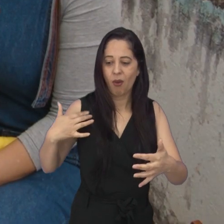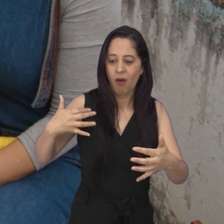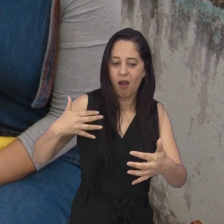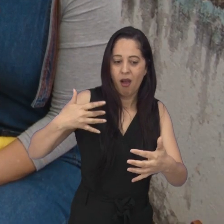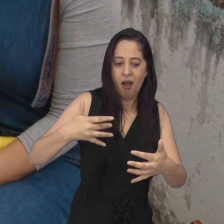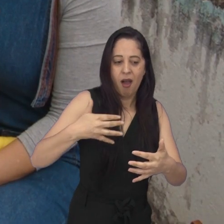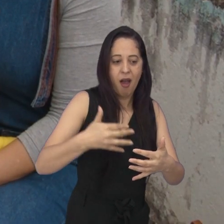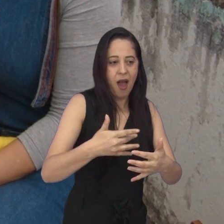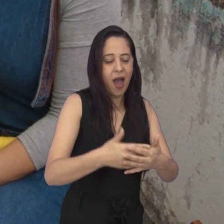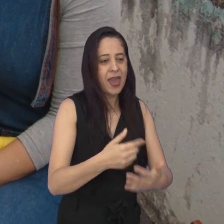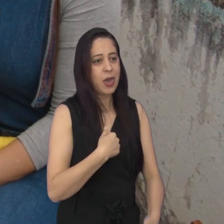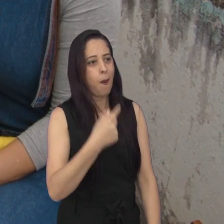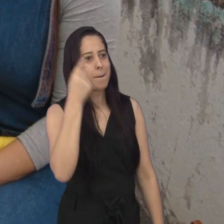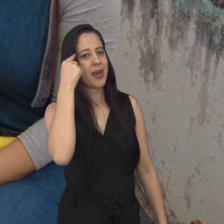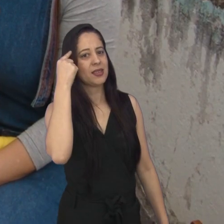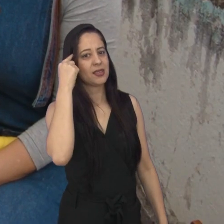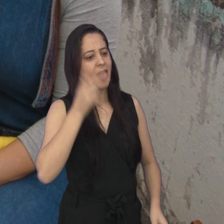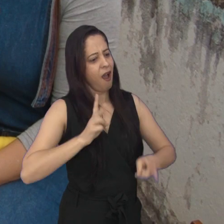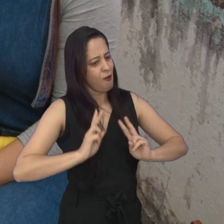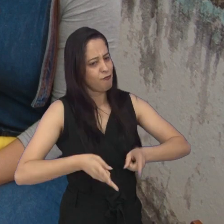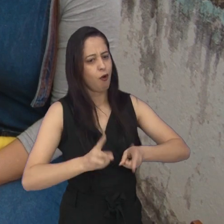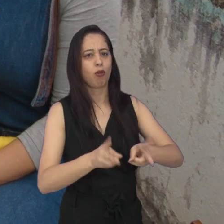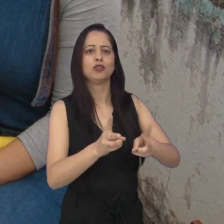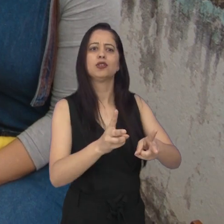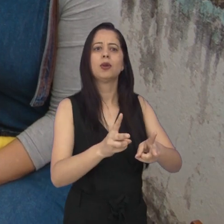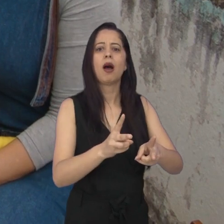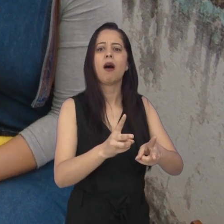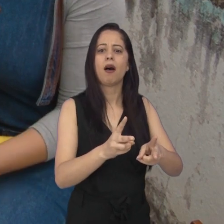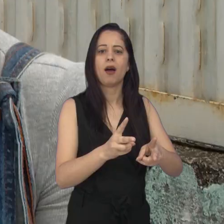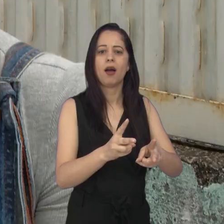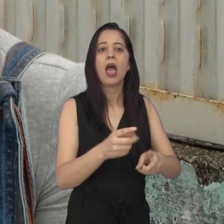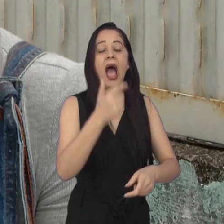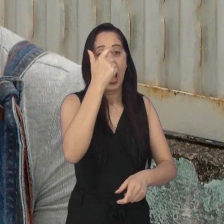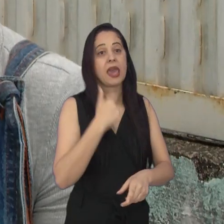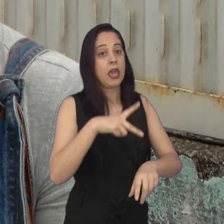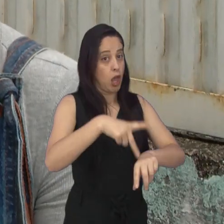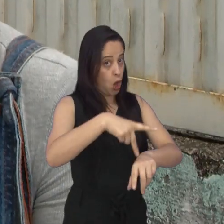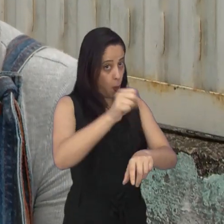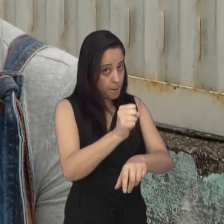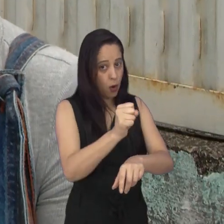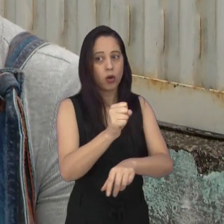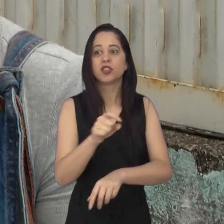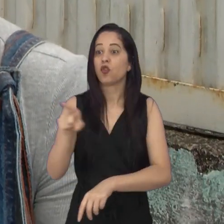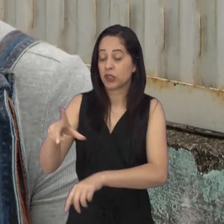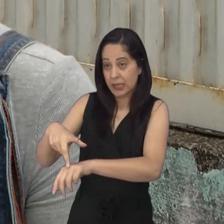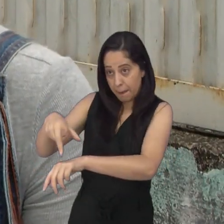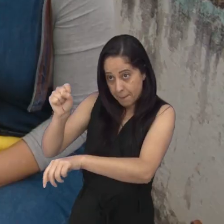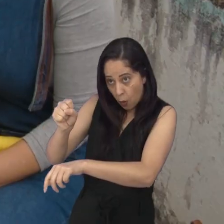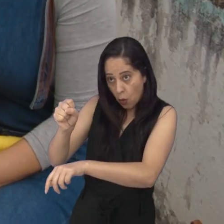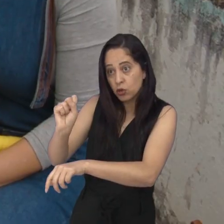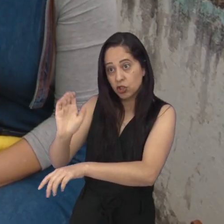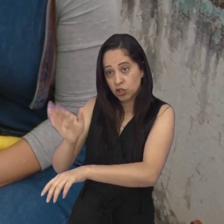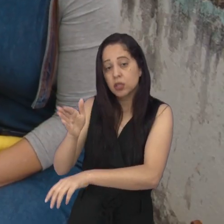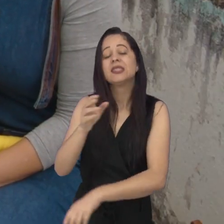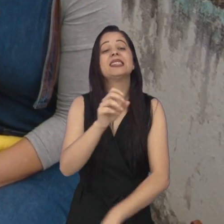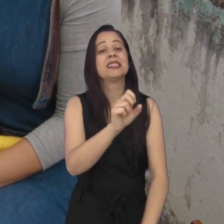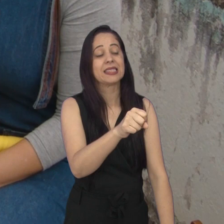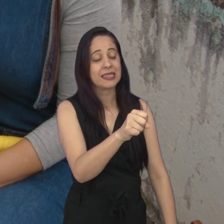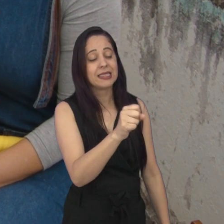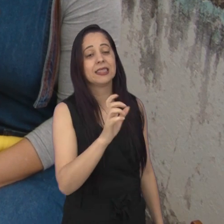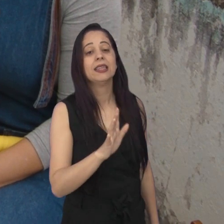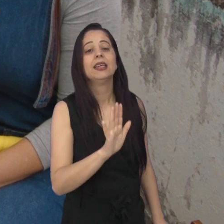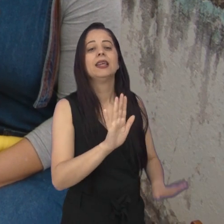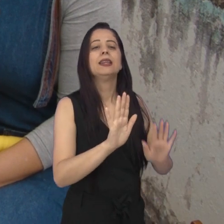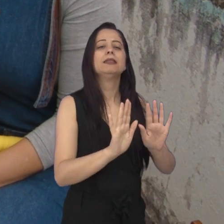esse gosto e falei assim, não, vou continuar, fiz pós em educação. Humanas. E aí só que